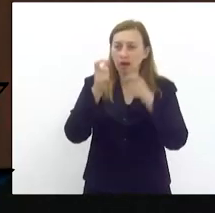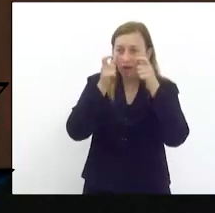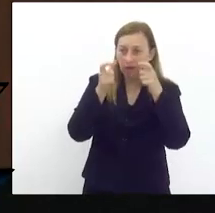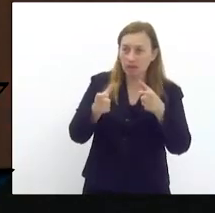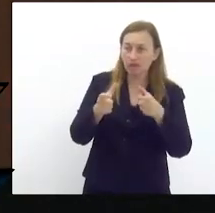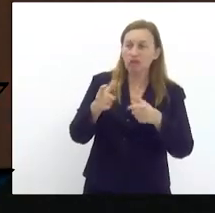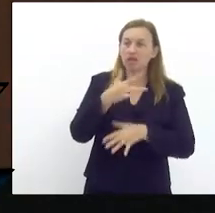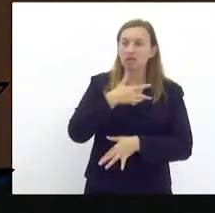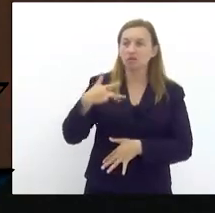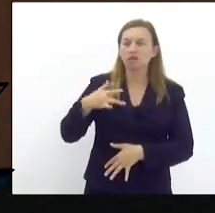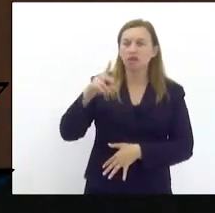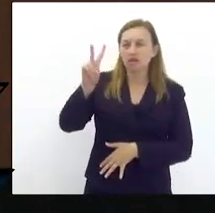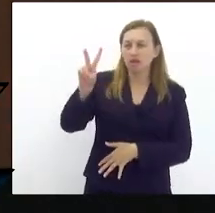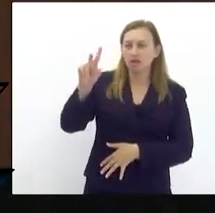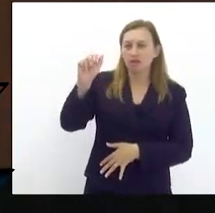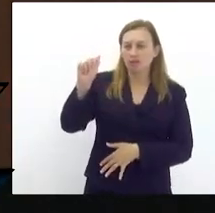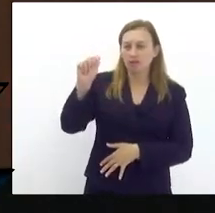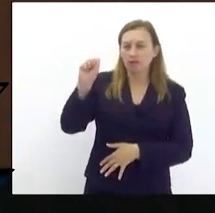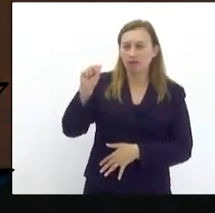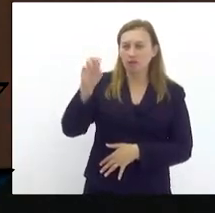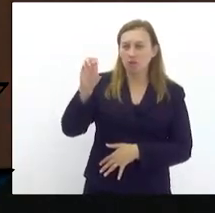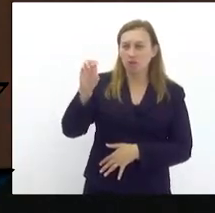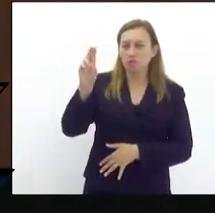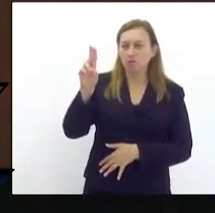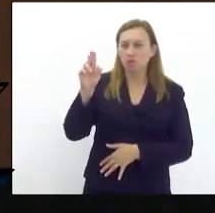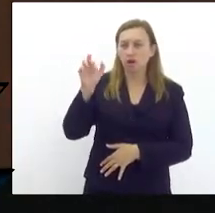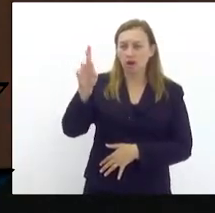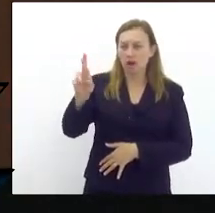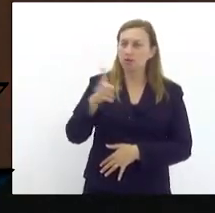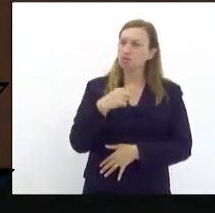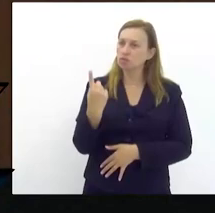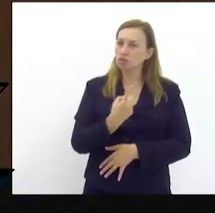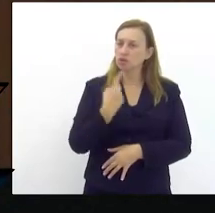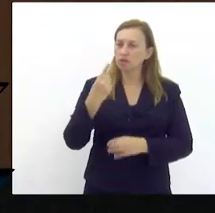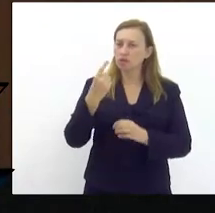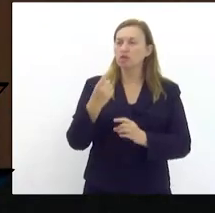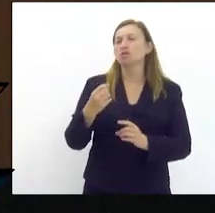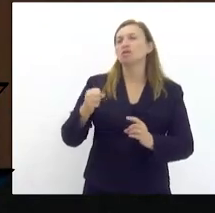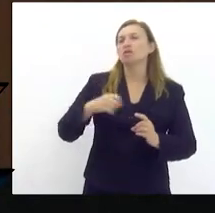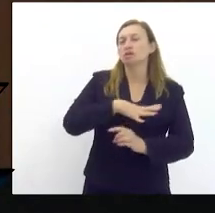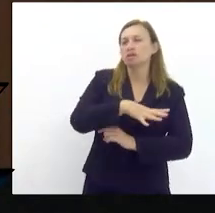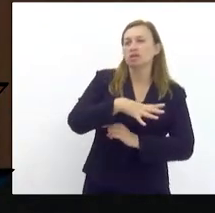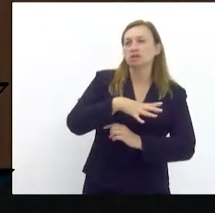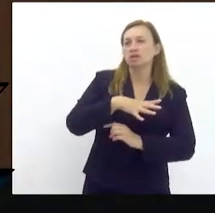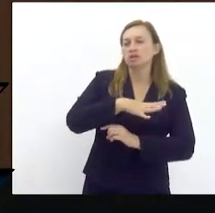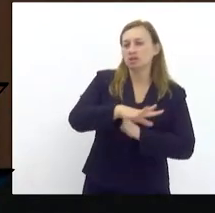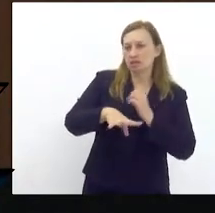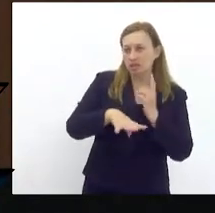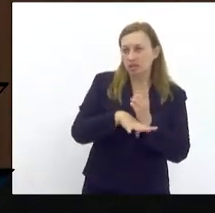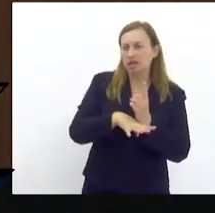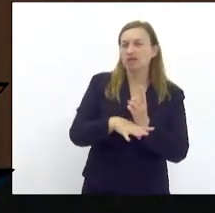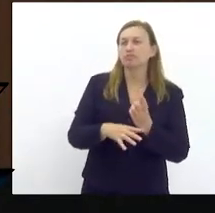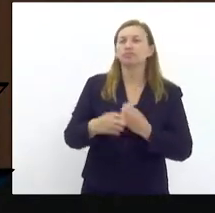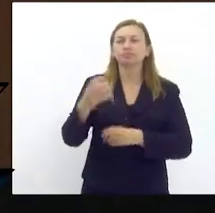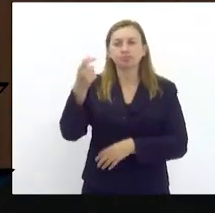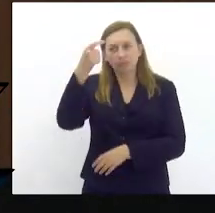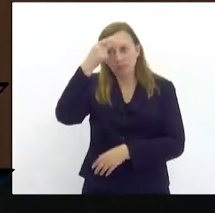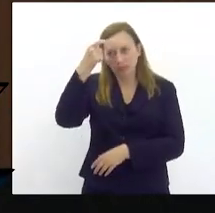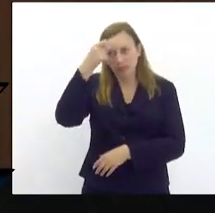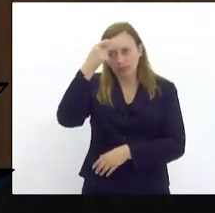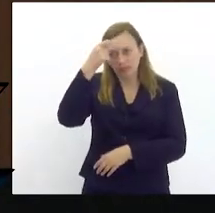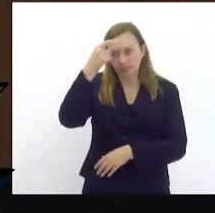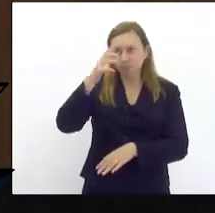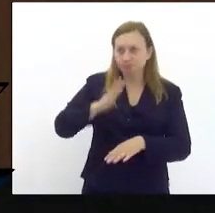vascular dos nossos cidadãos daqueles que habitam no nosso estado conscientizando para que